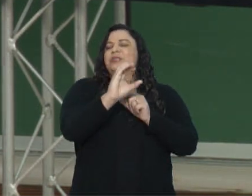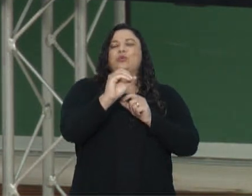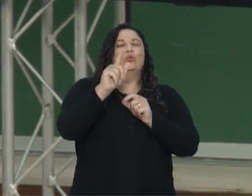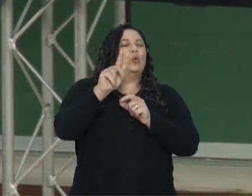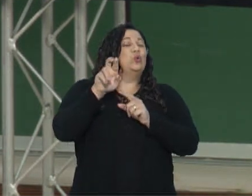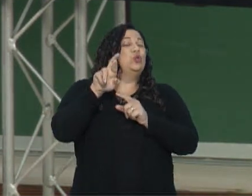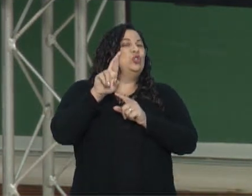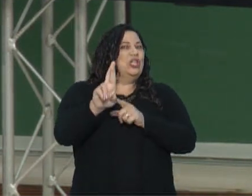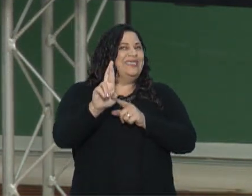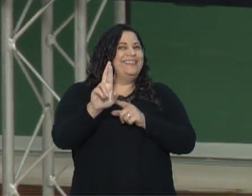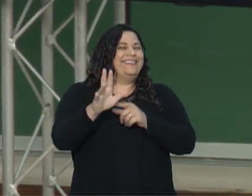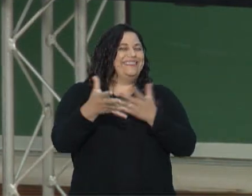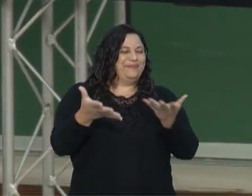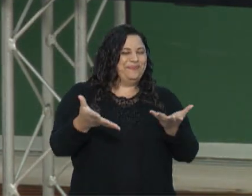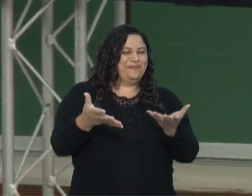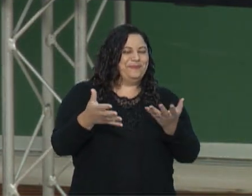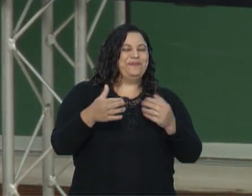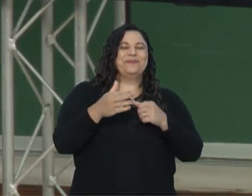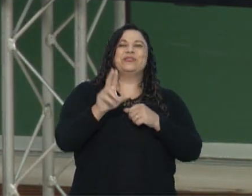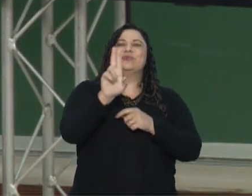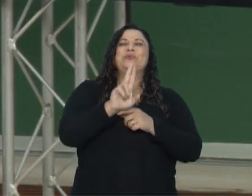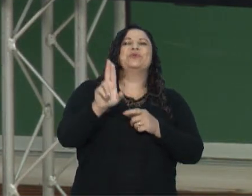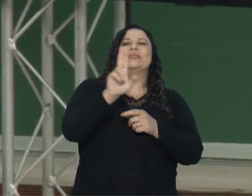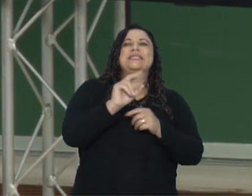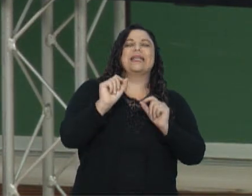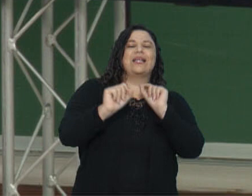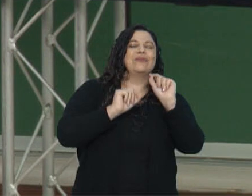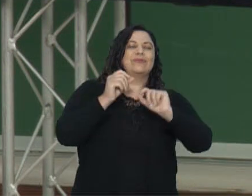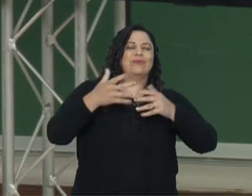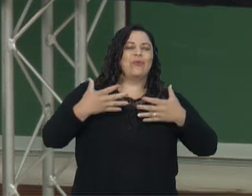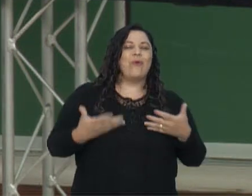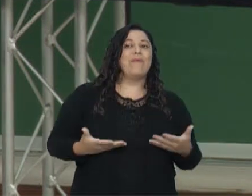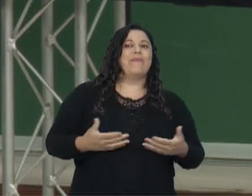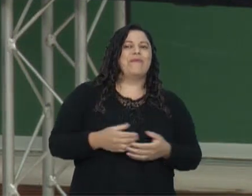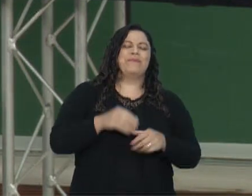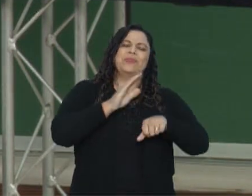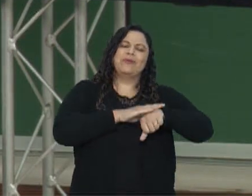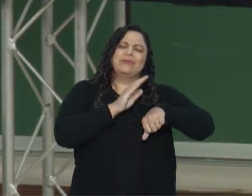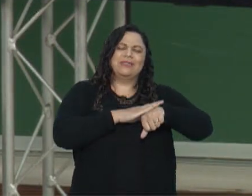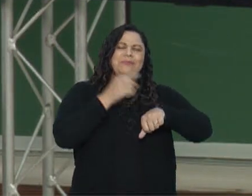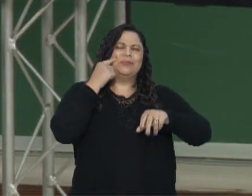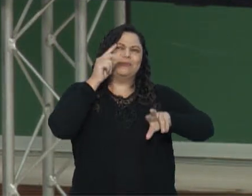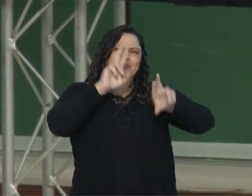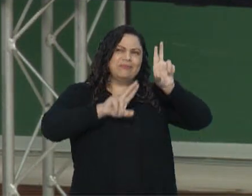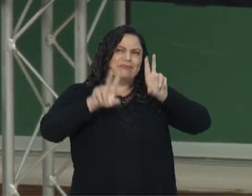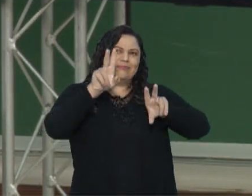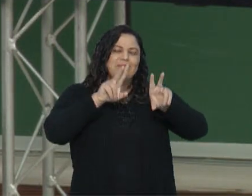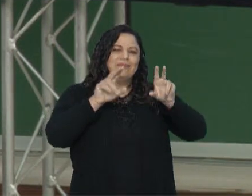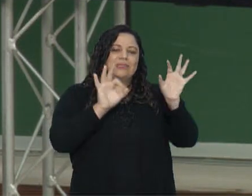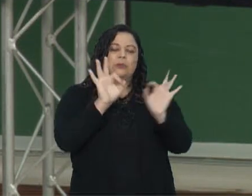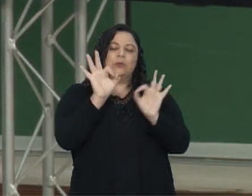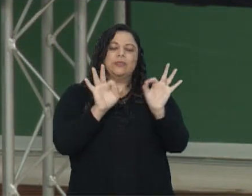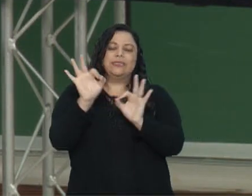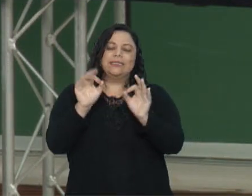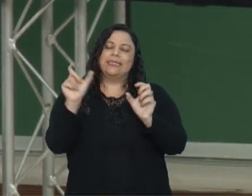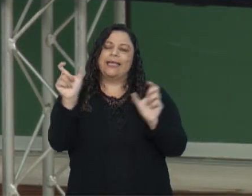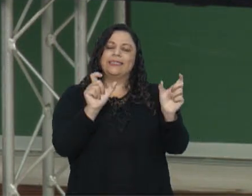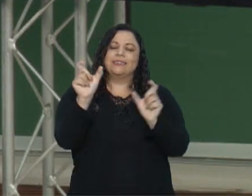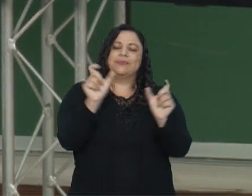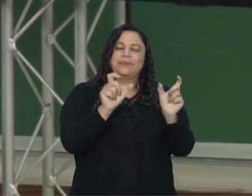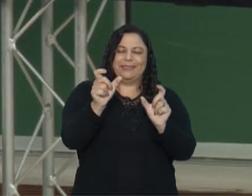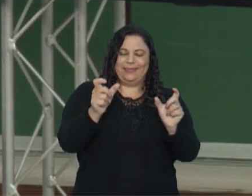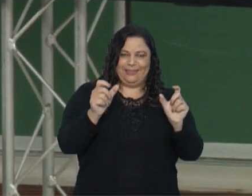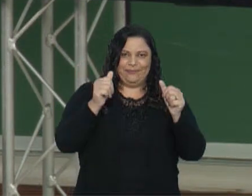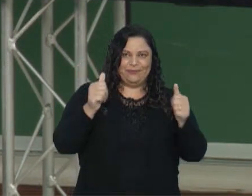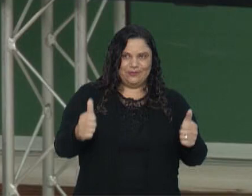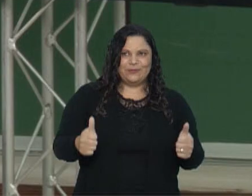meio de transporte. Então, um tempinho para vocês aí consultarem as anotações e procurarem organizar as palavras produzindo